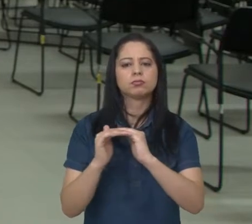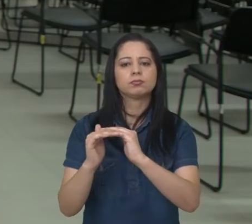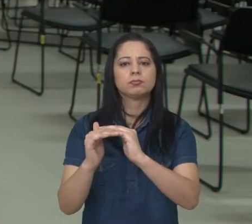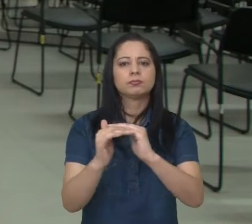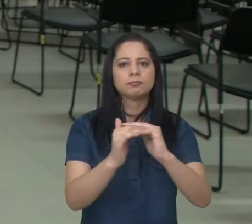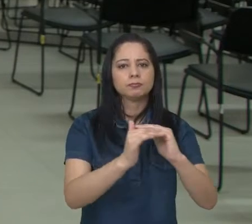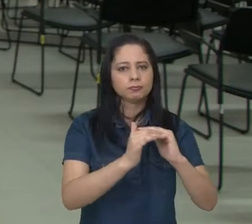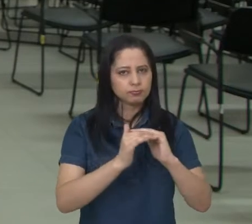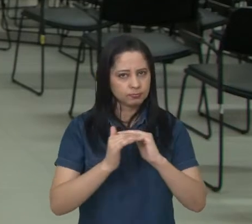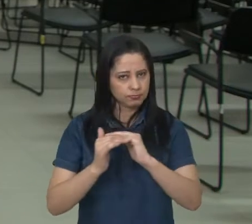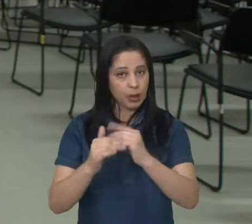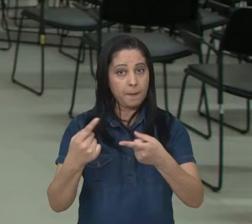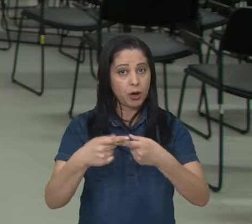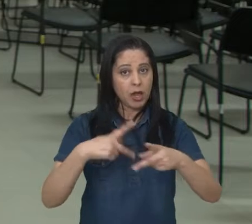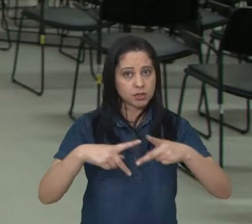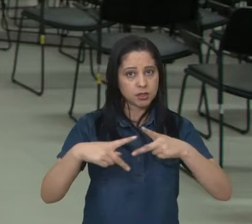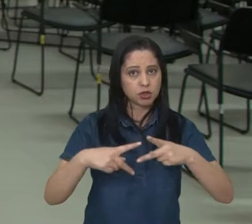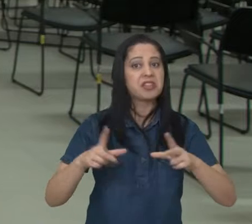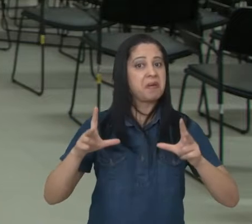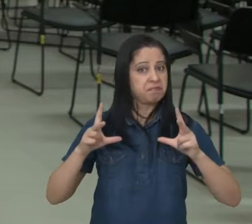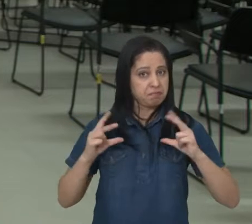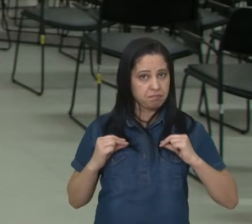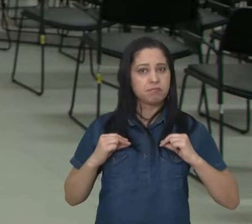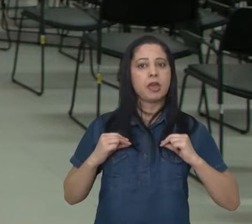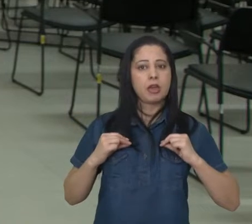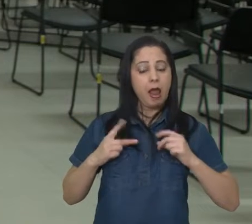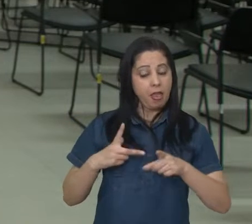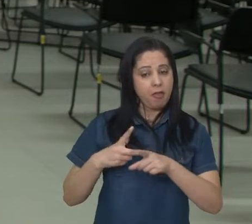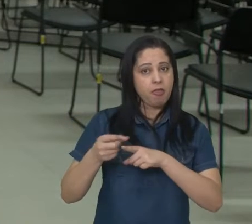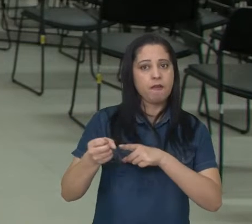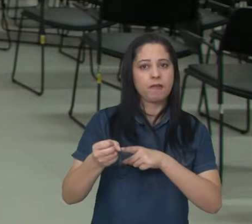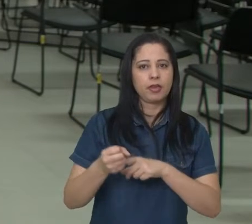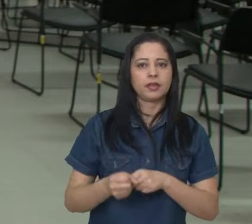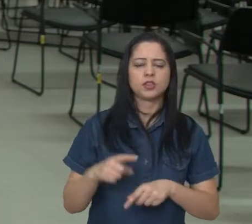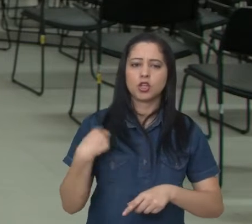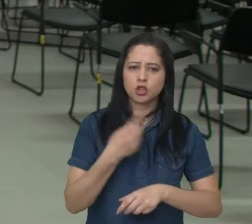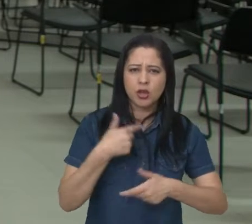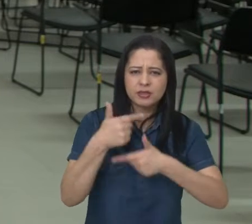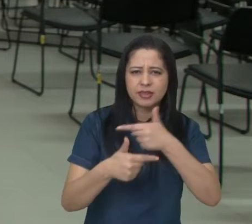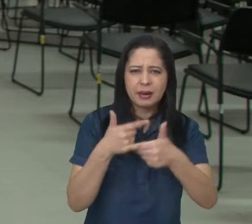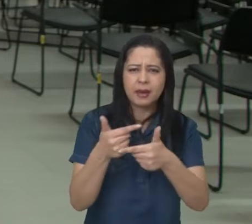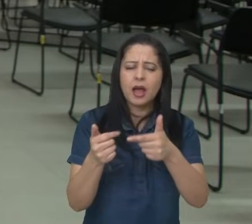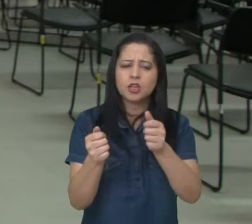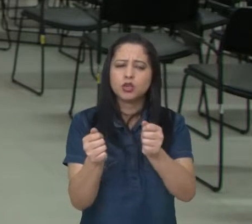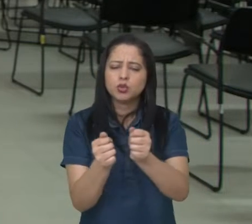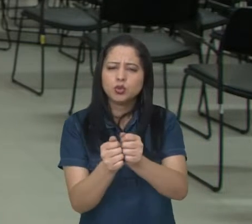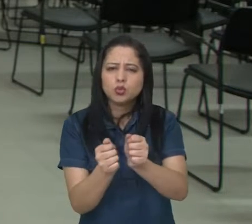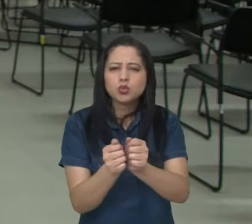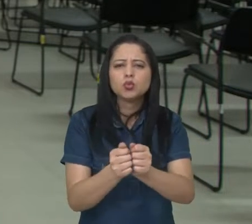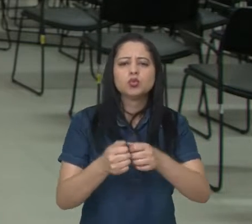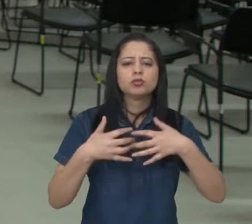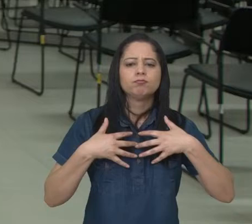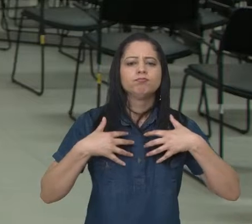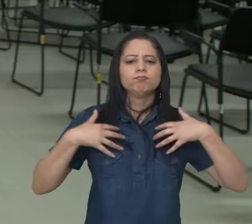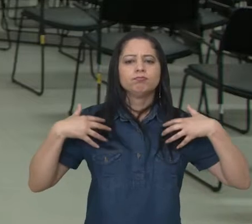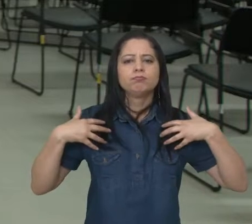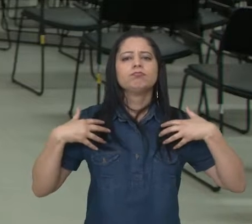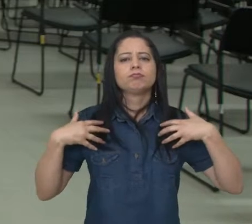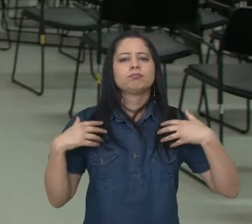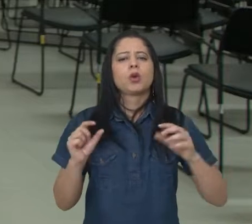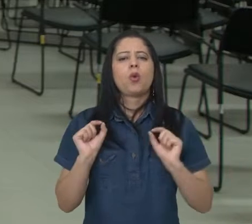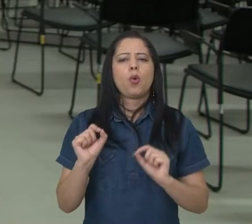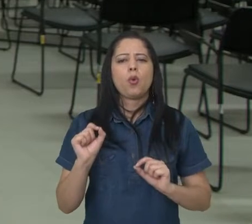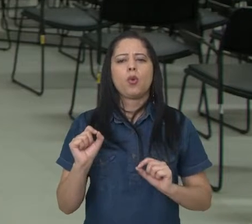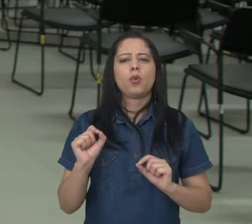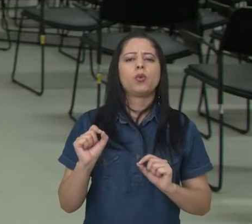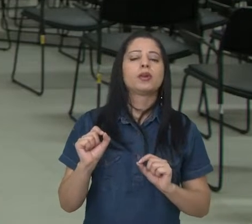que a cidade merece, São José merece esse título, e vamos trabalhar de uma forma muito prazerosa, vamos